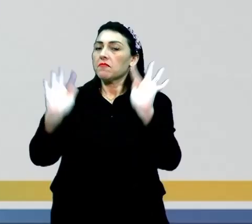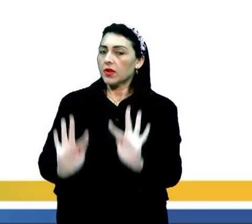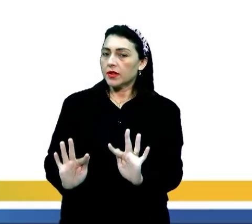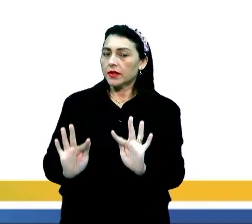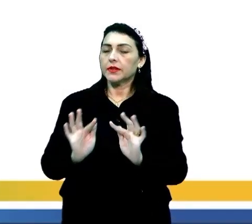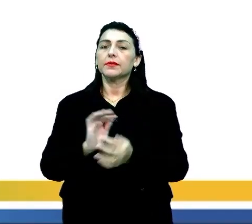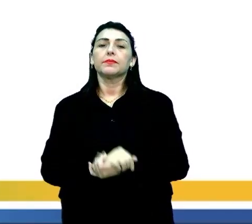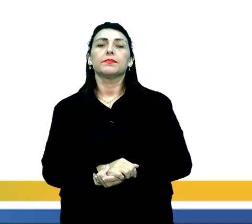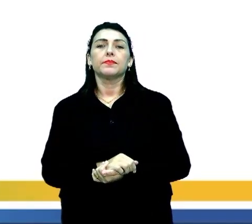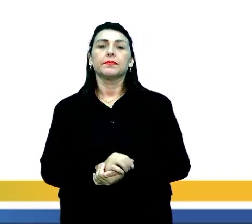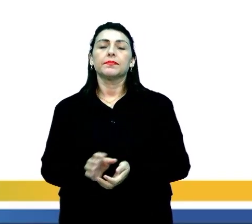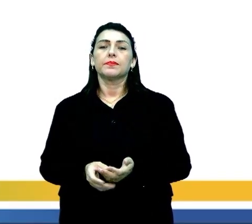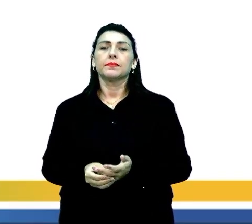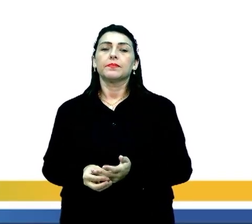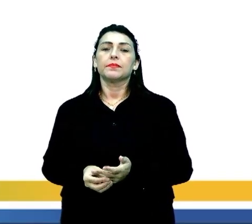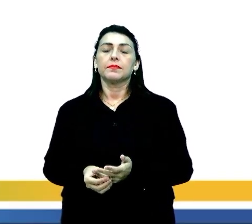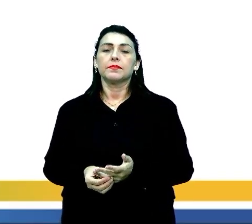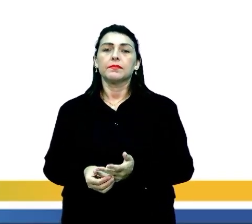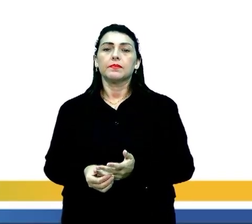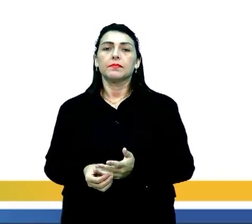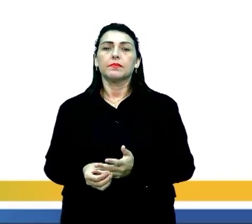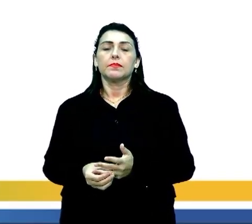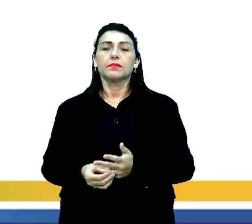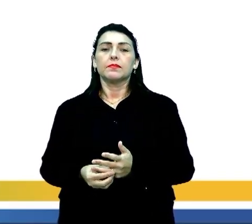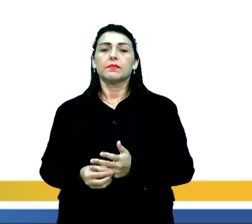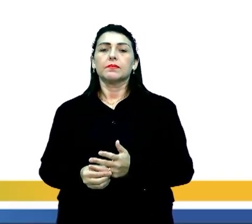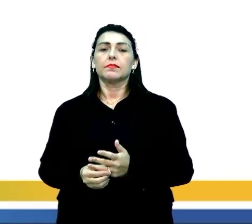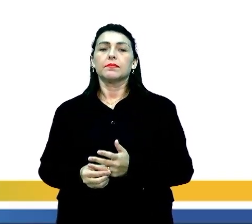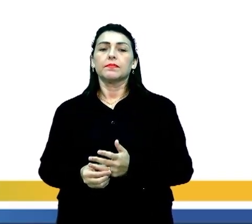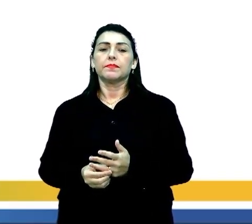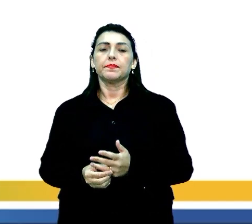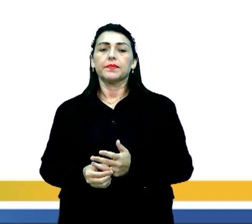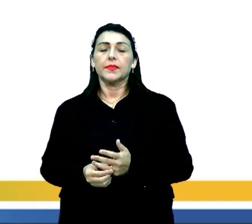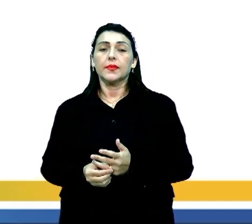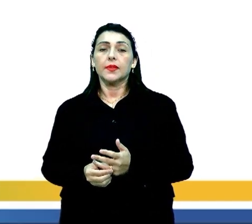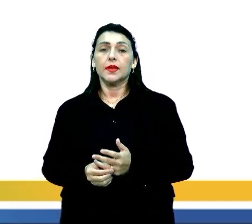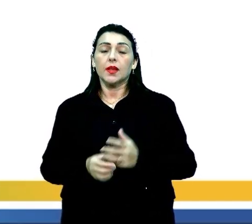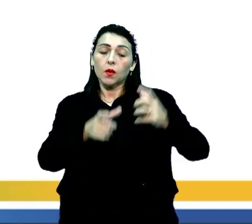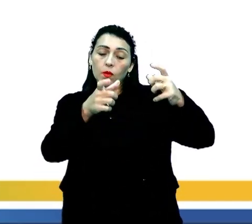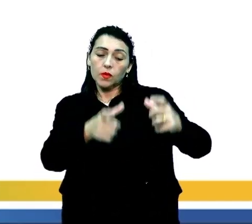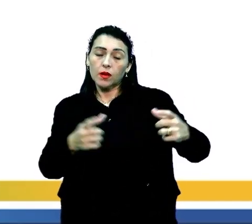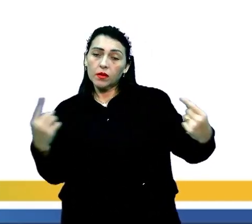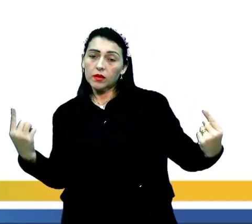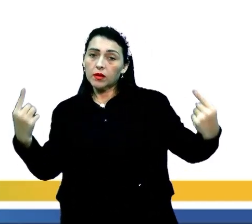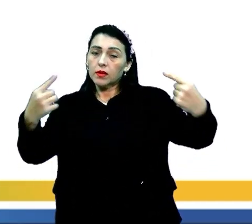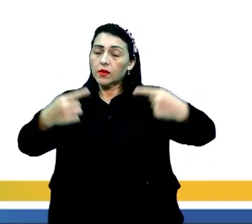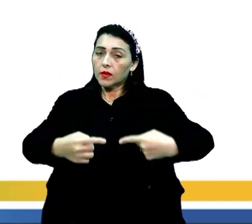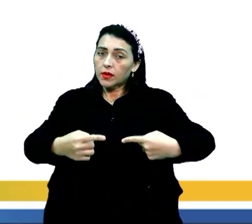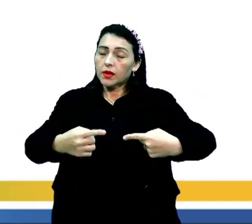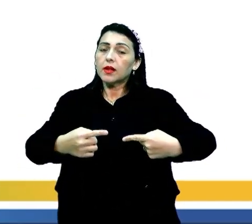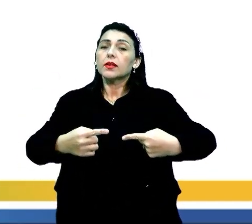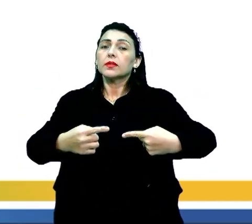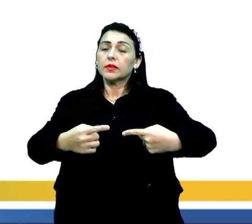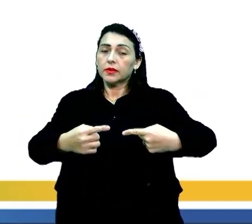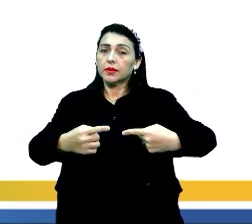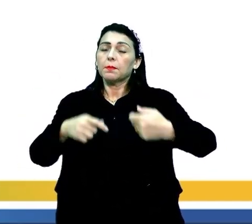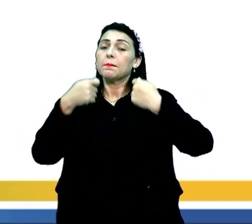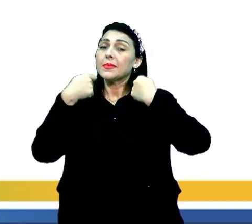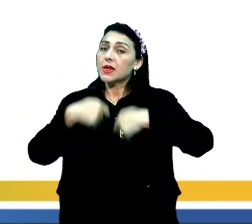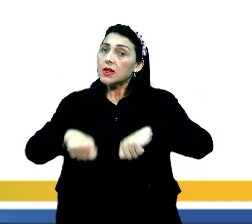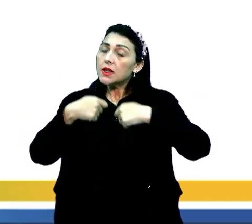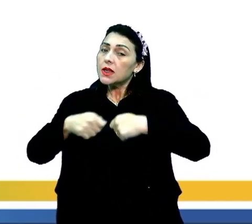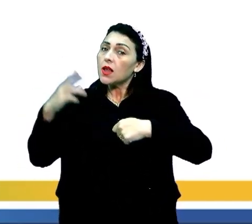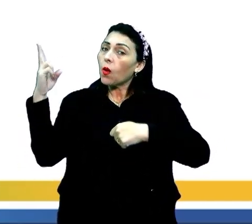tá? Então vamos dar continuidade aqui. Aí ele diz assim, ó, esse cenário desafiador demanda a adoção de